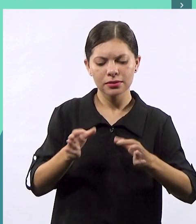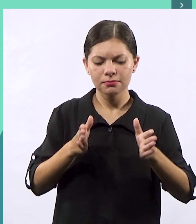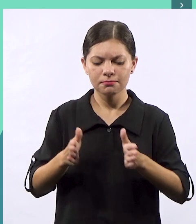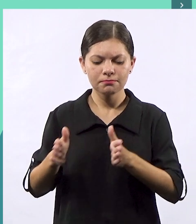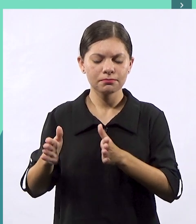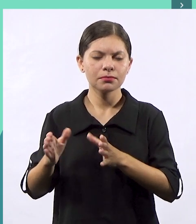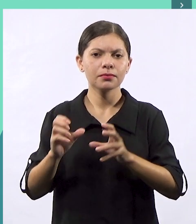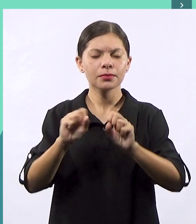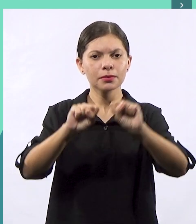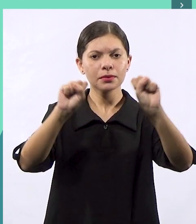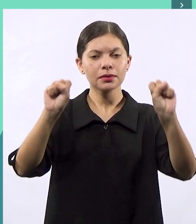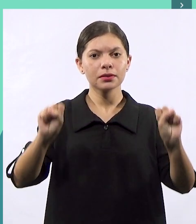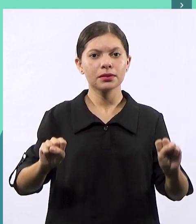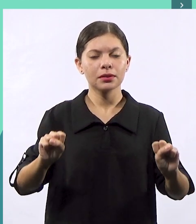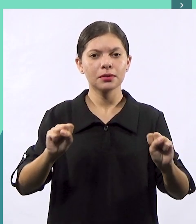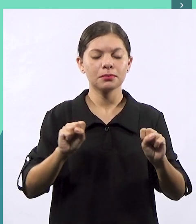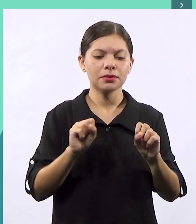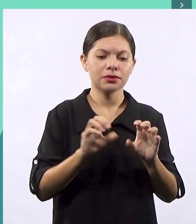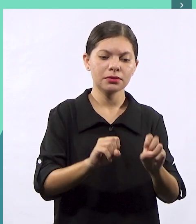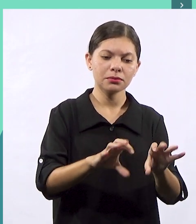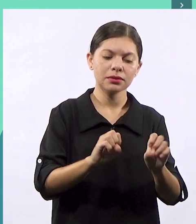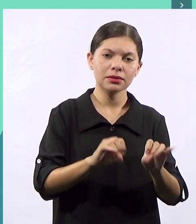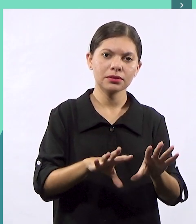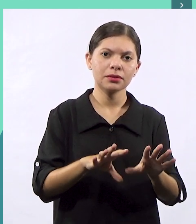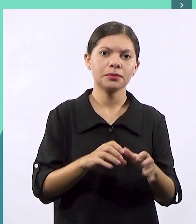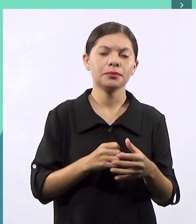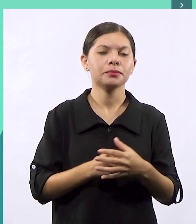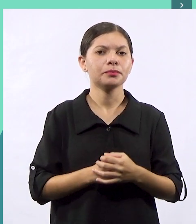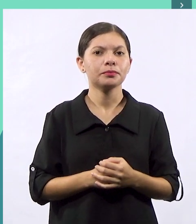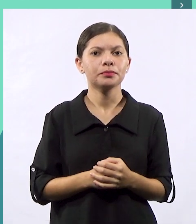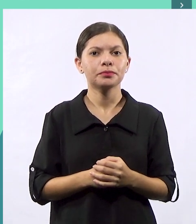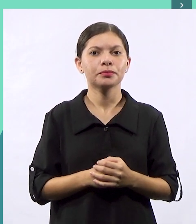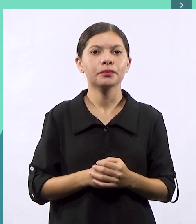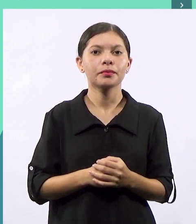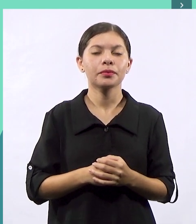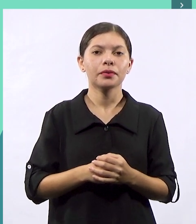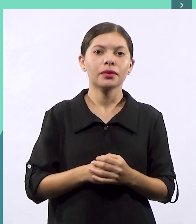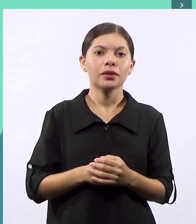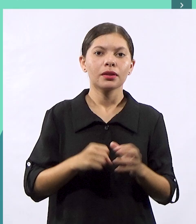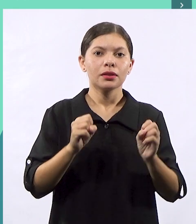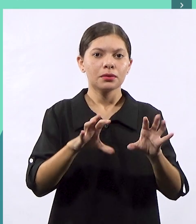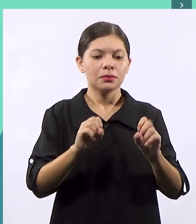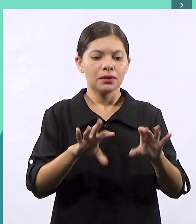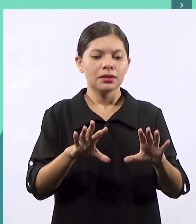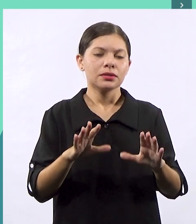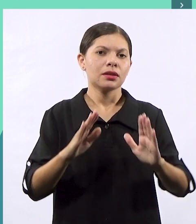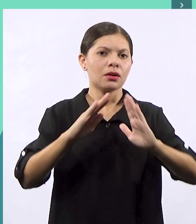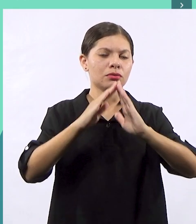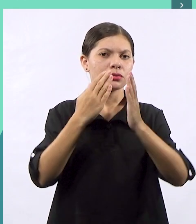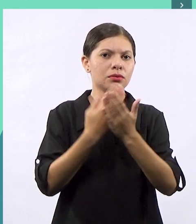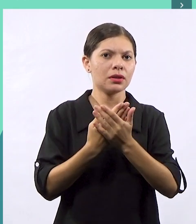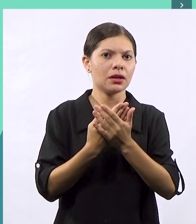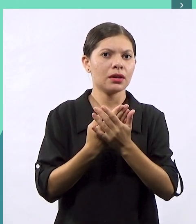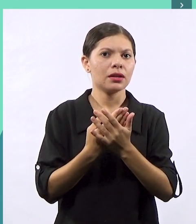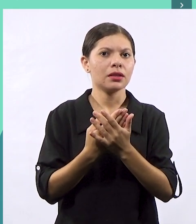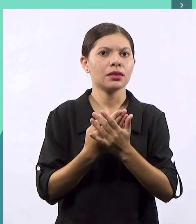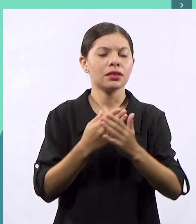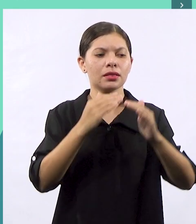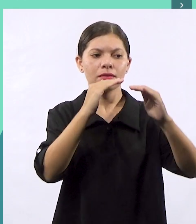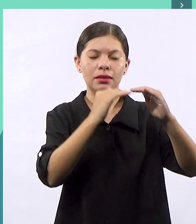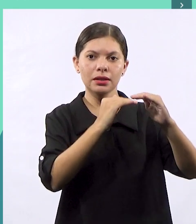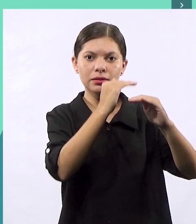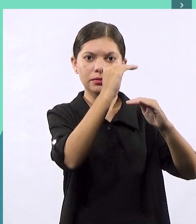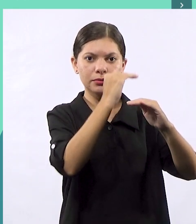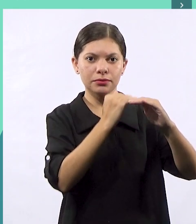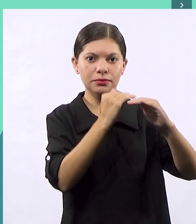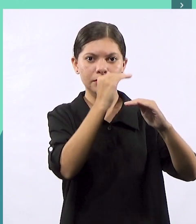A organização do Sistema Nacional de Educação, ela tem a educação escolar, tem níveis, né?